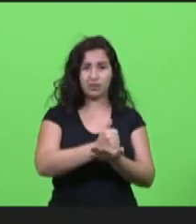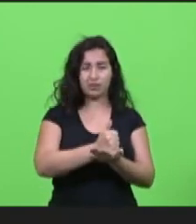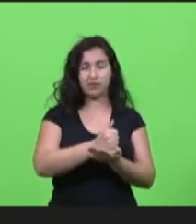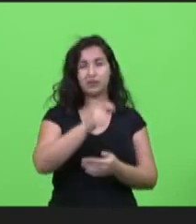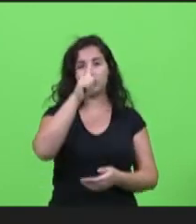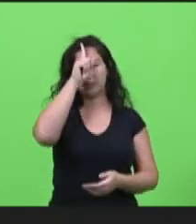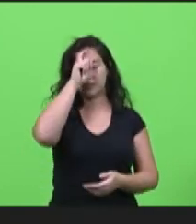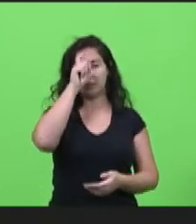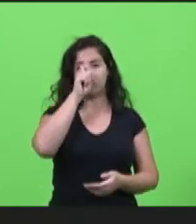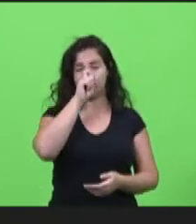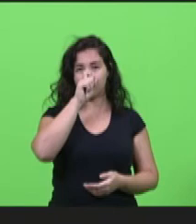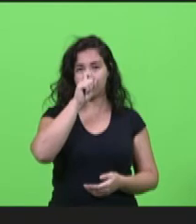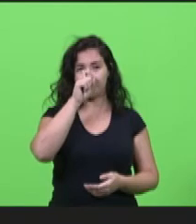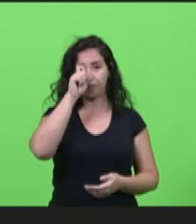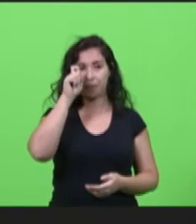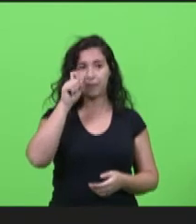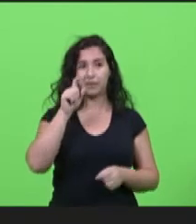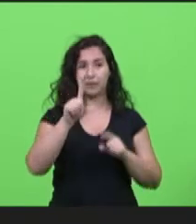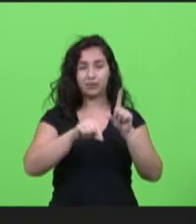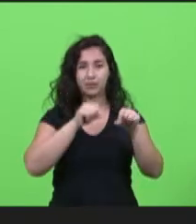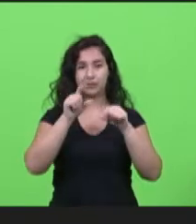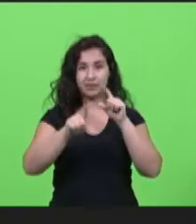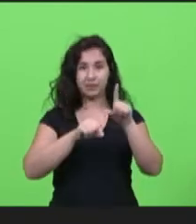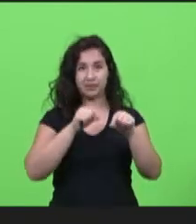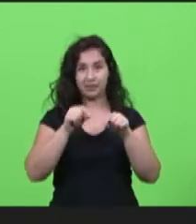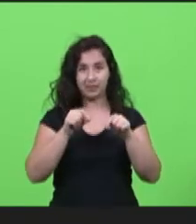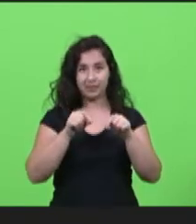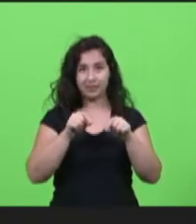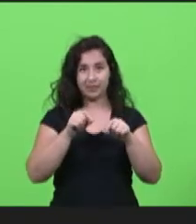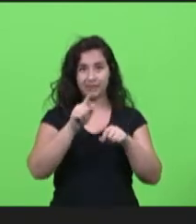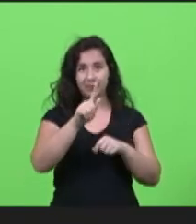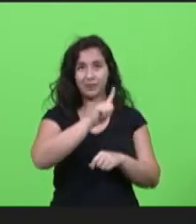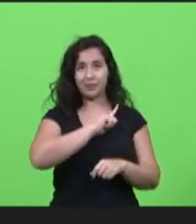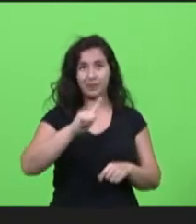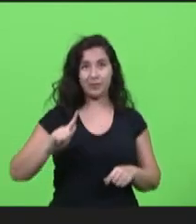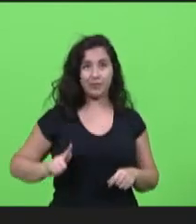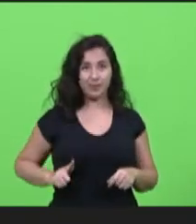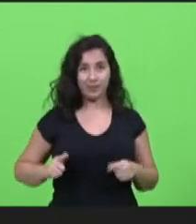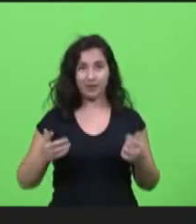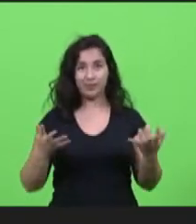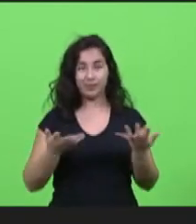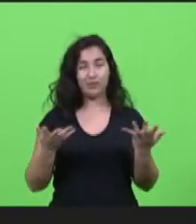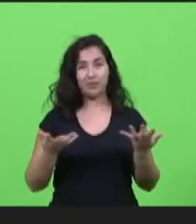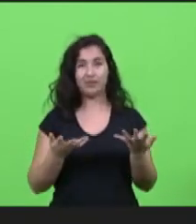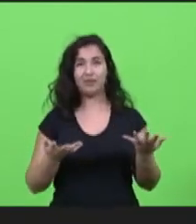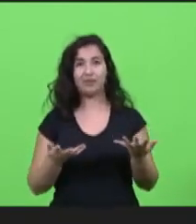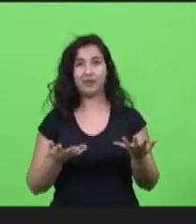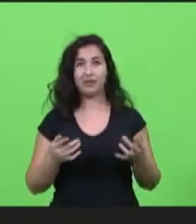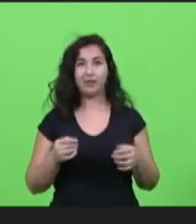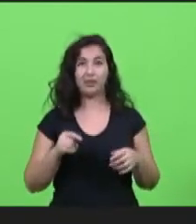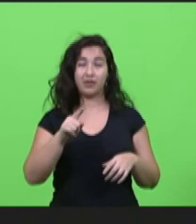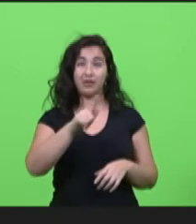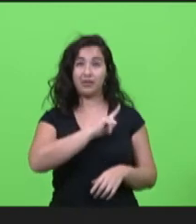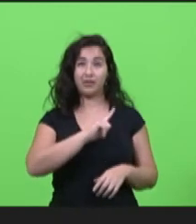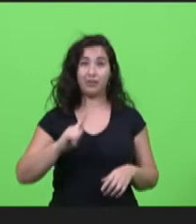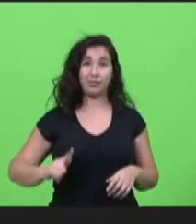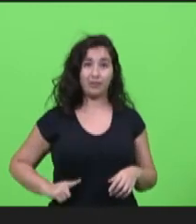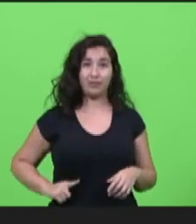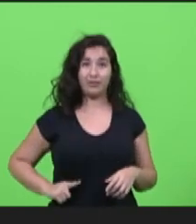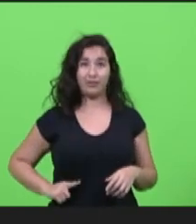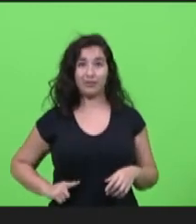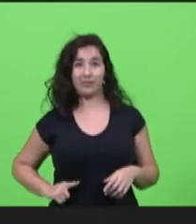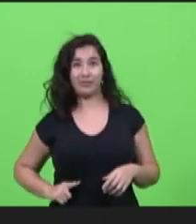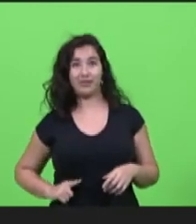essa licitação e a participação do governador nesse episódio. Afinal de contas, o governador firmou o documento,